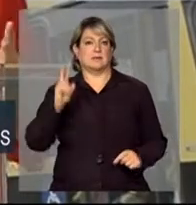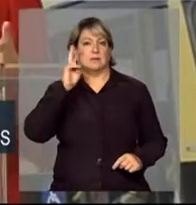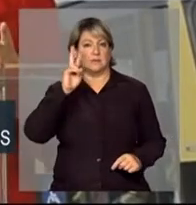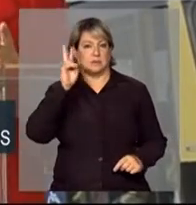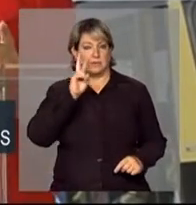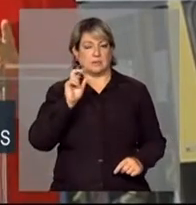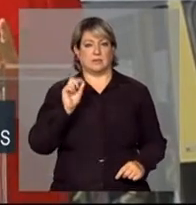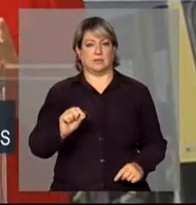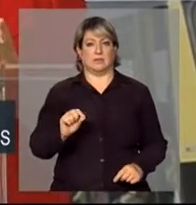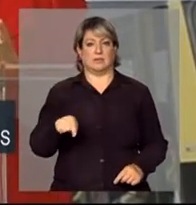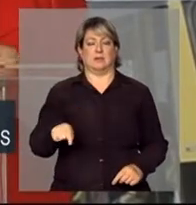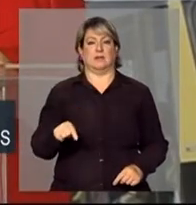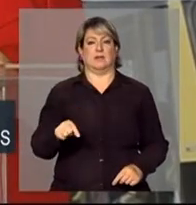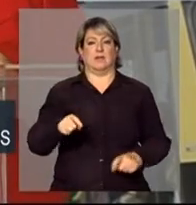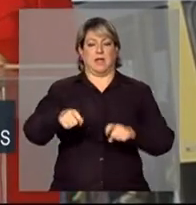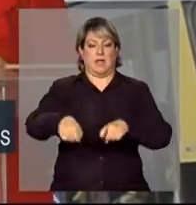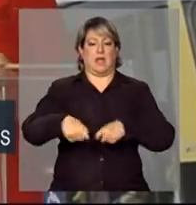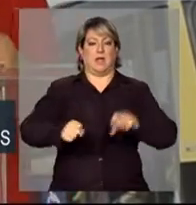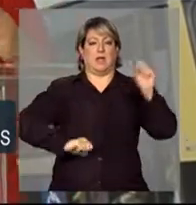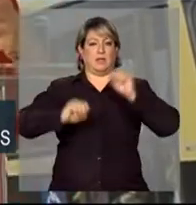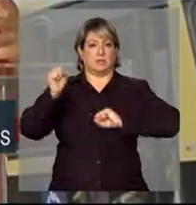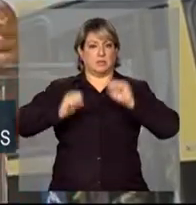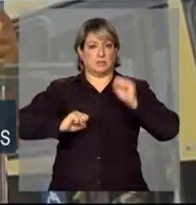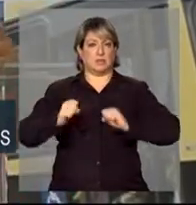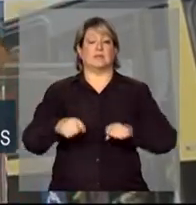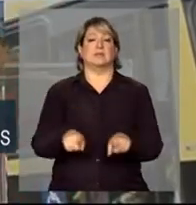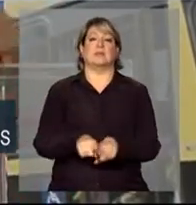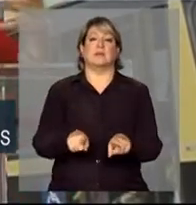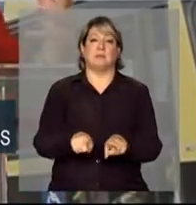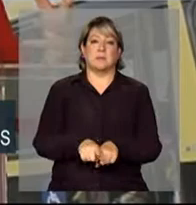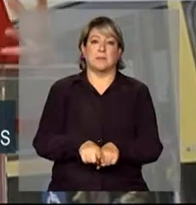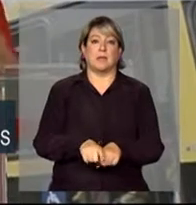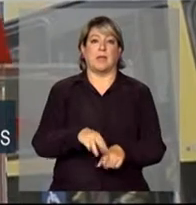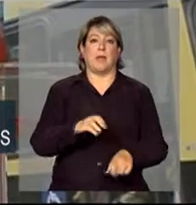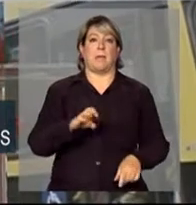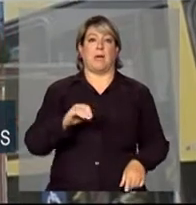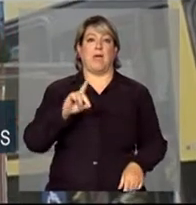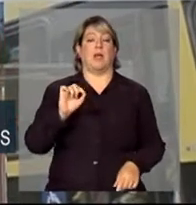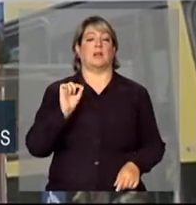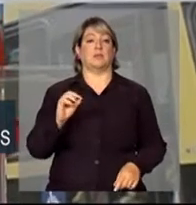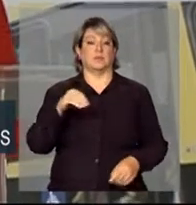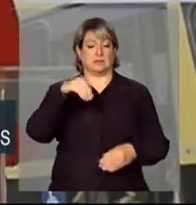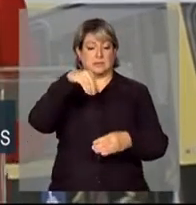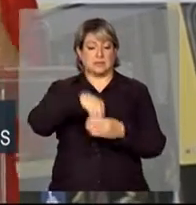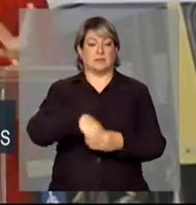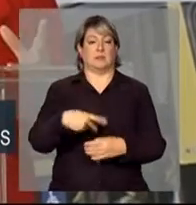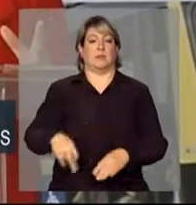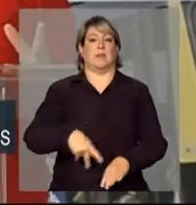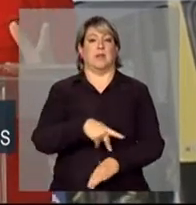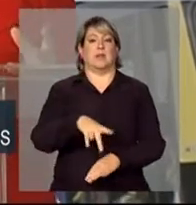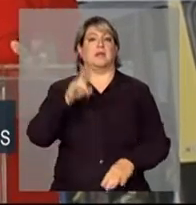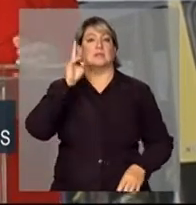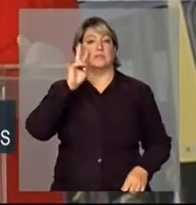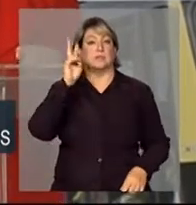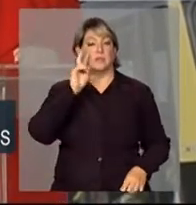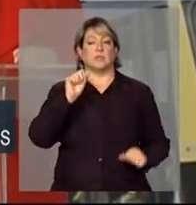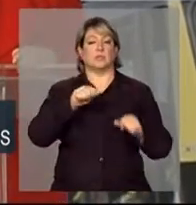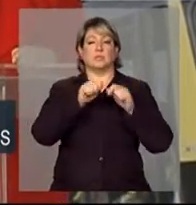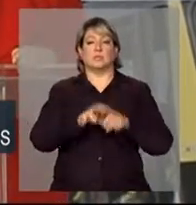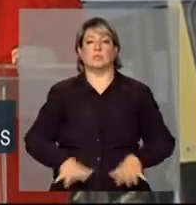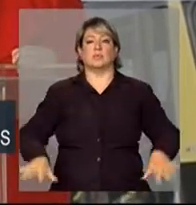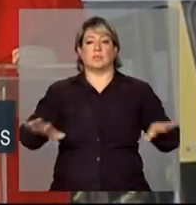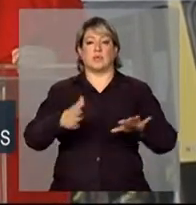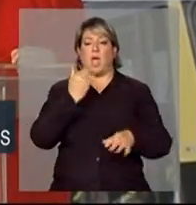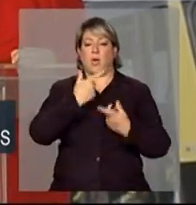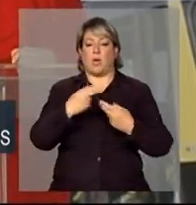relativos à agroindústria, como também no mercado interno, no que se refere ao escoamento da